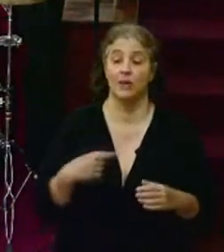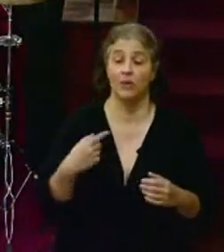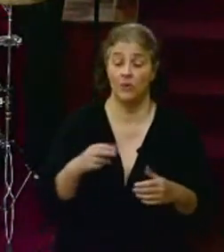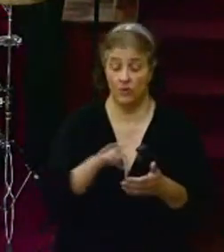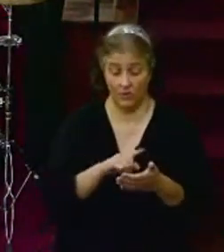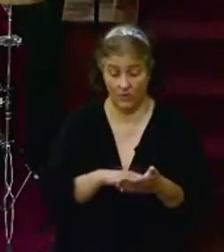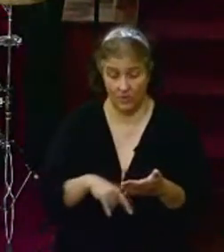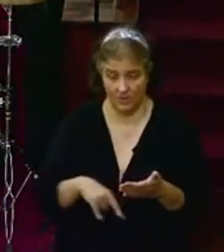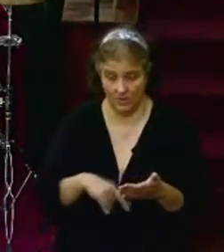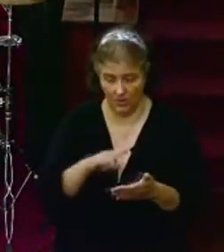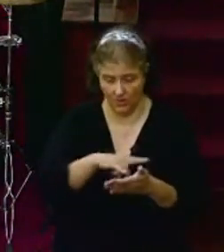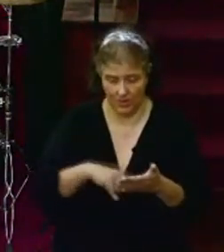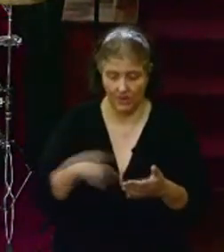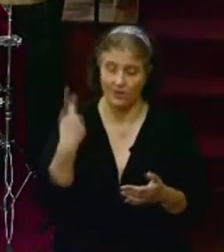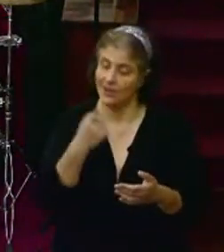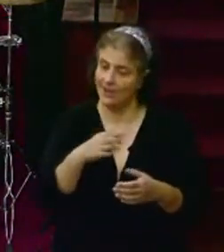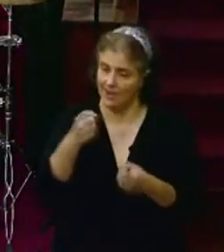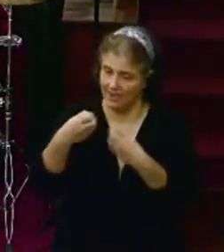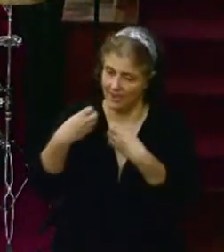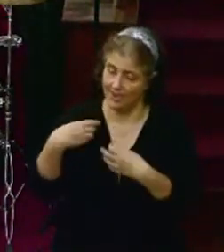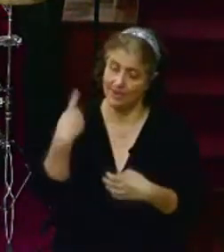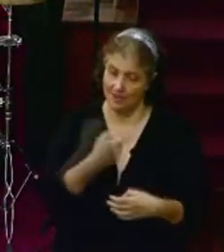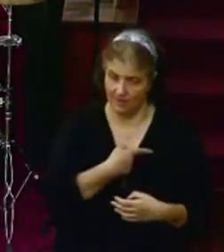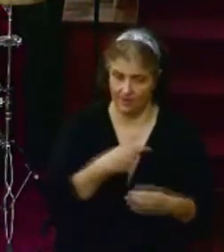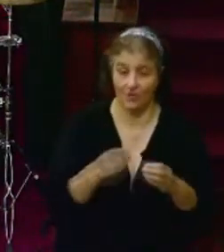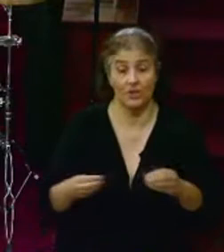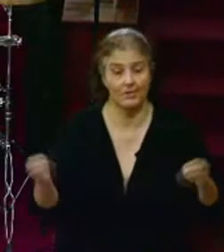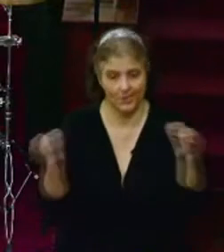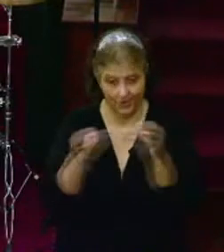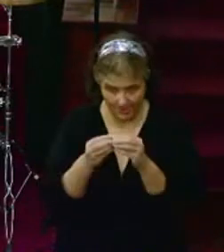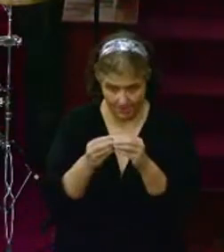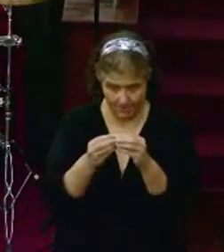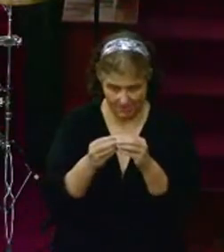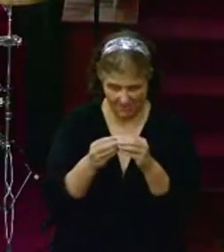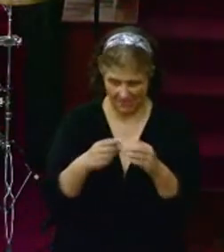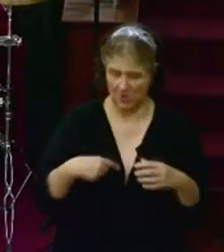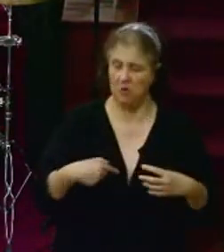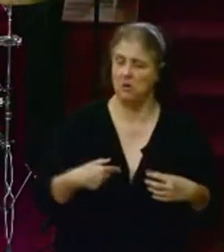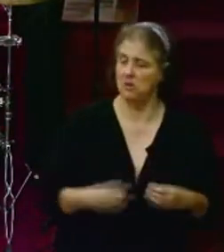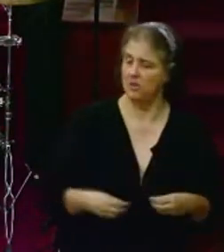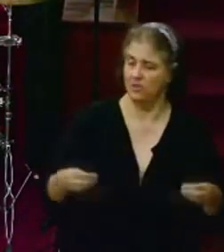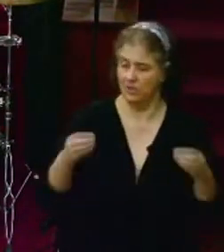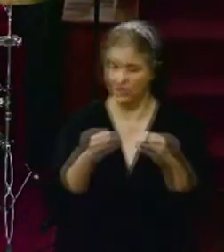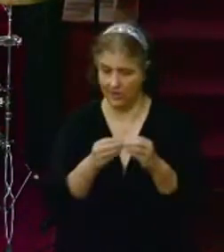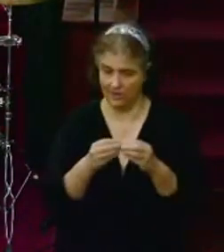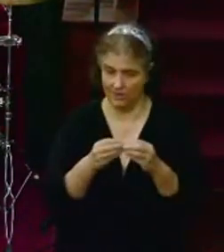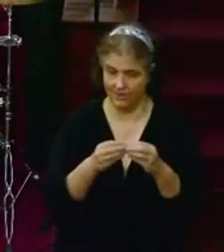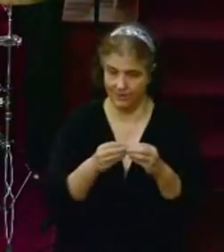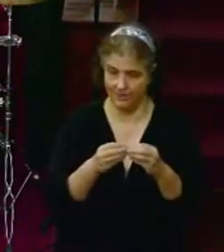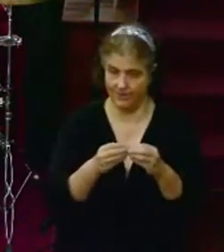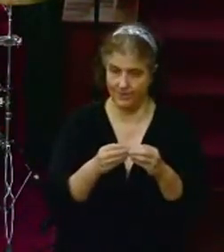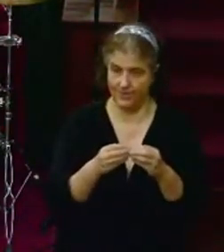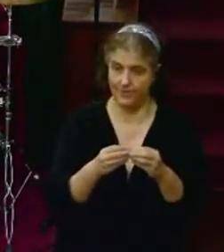nessa noite que realmente essa questão de meritocracia e de sermos dignos no reino de Deus, precisamos levar